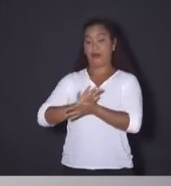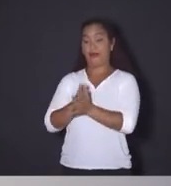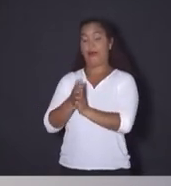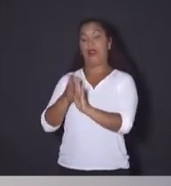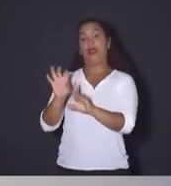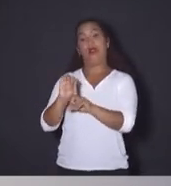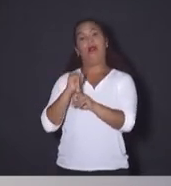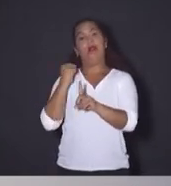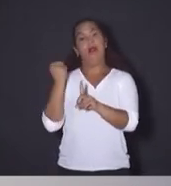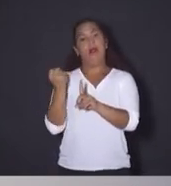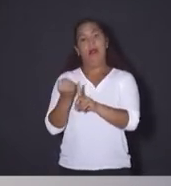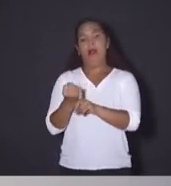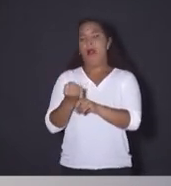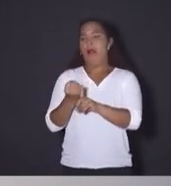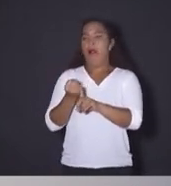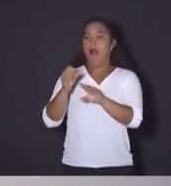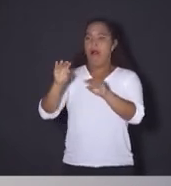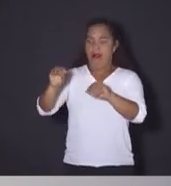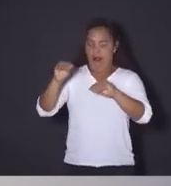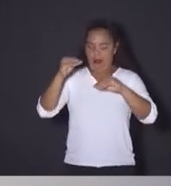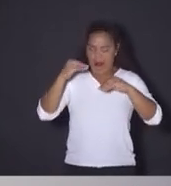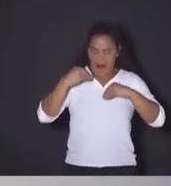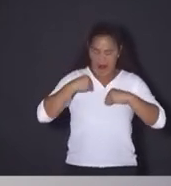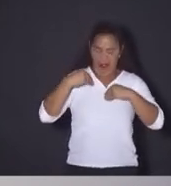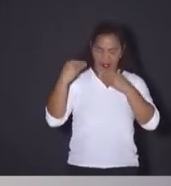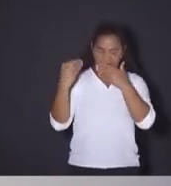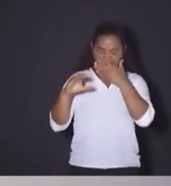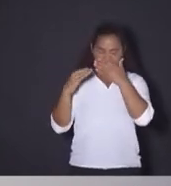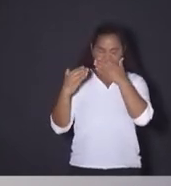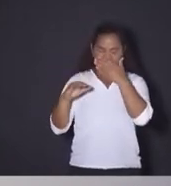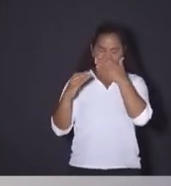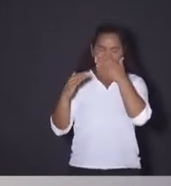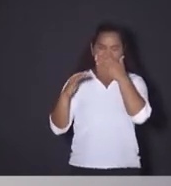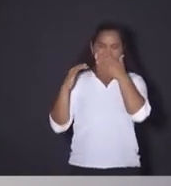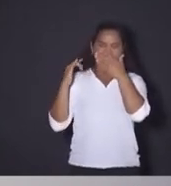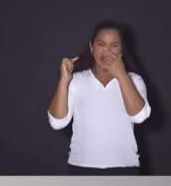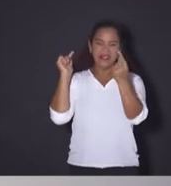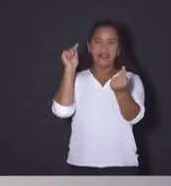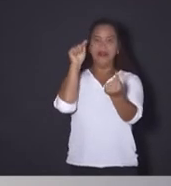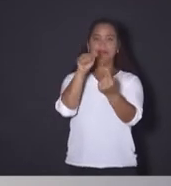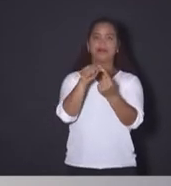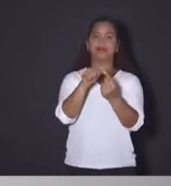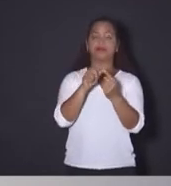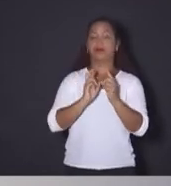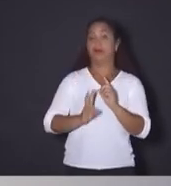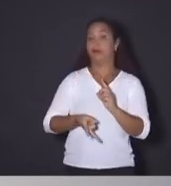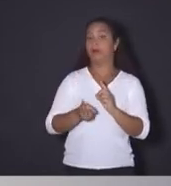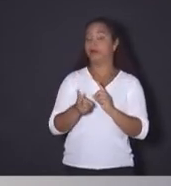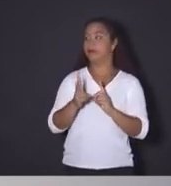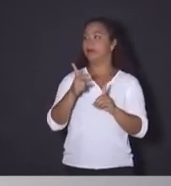sejam transformados numa ciência neutra e objetivo então por exemplo todos os processos que a gente encontra de